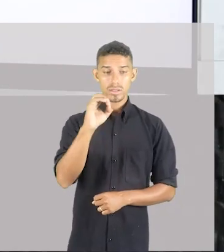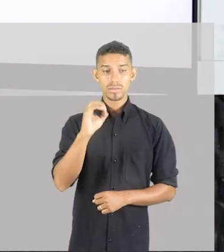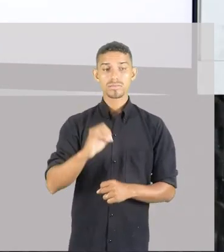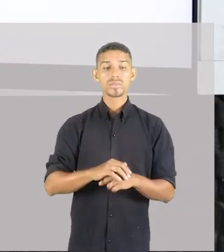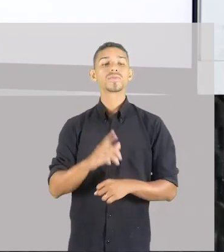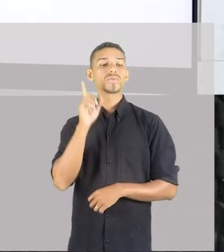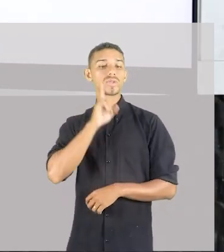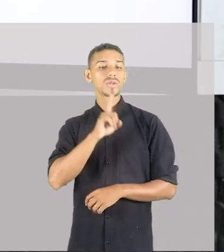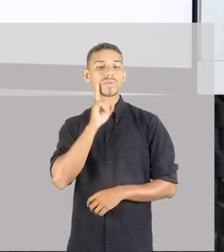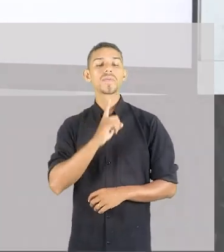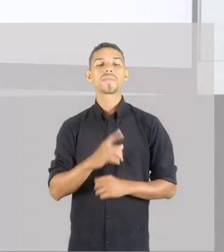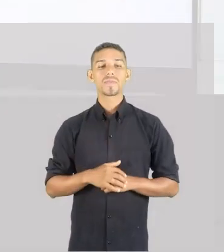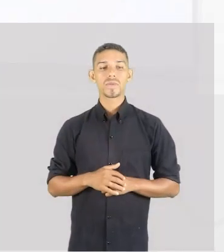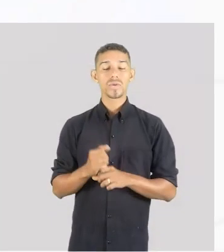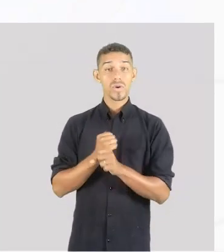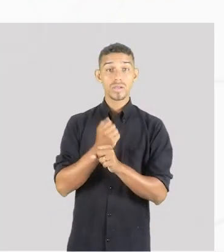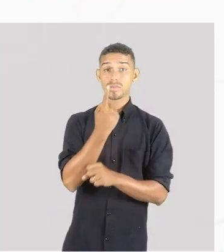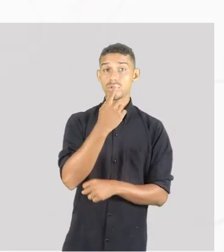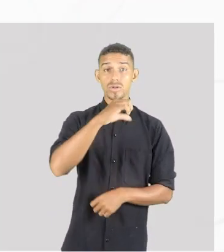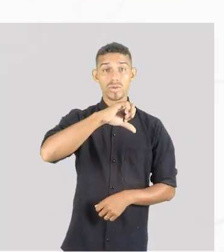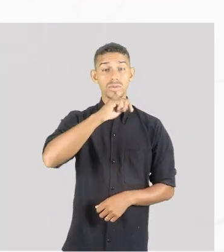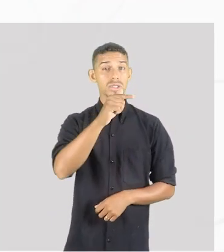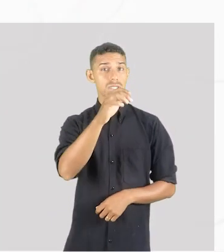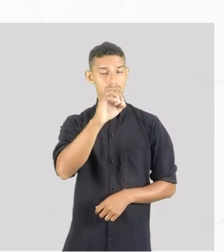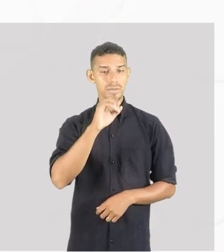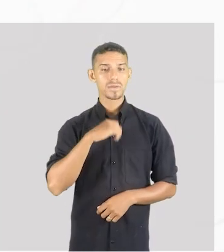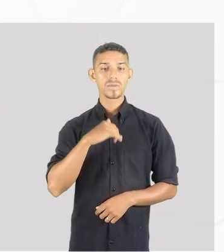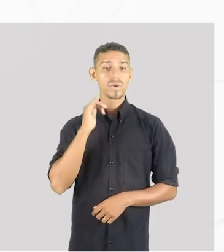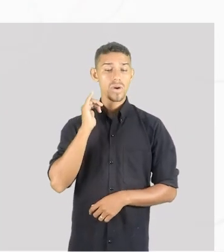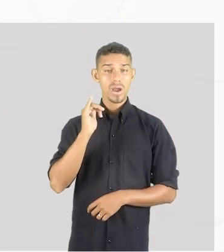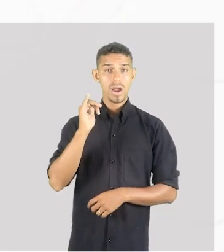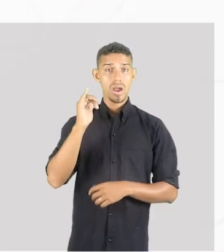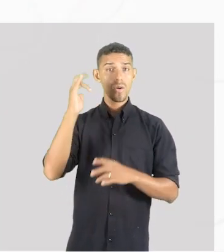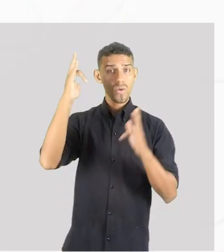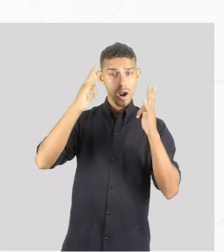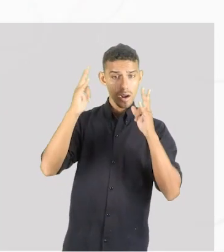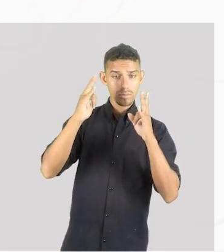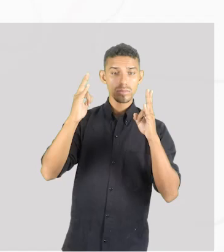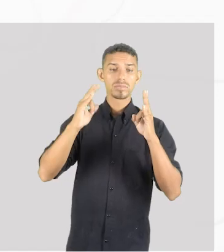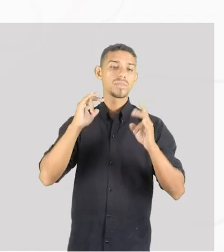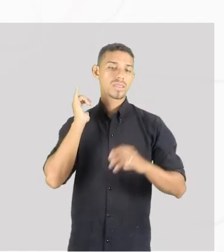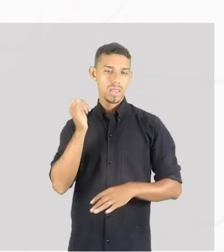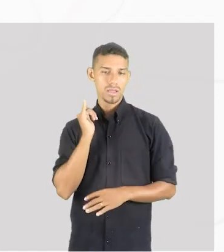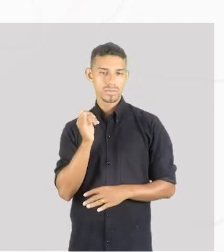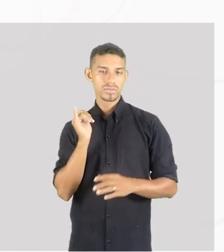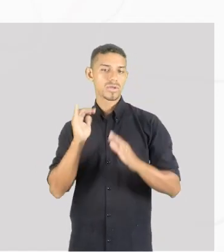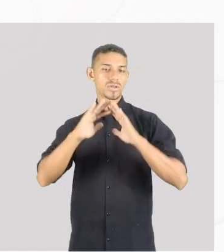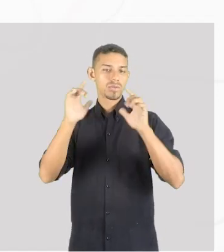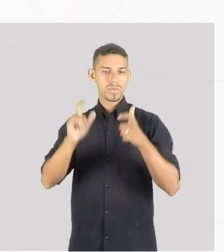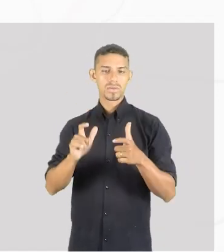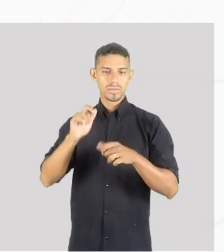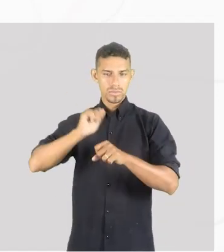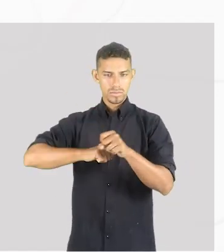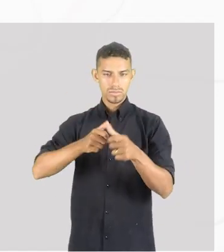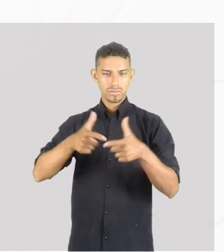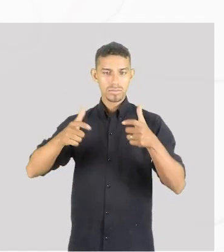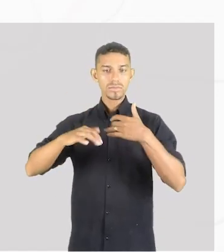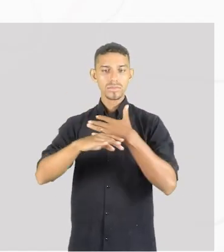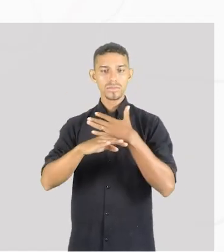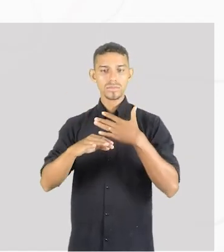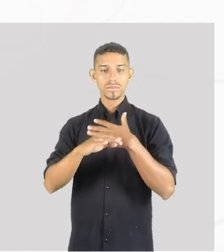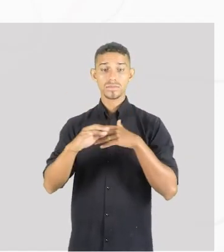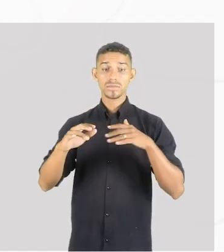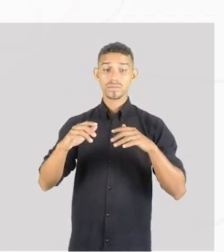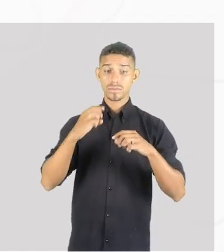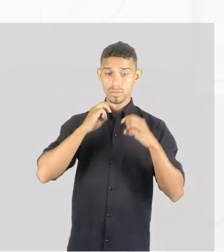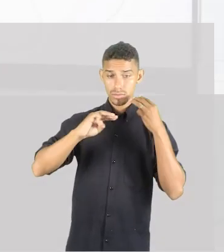nos anos 70 o rap ele traz uma narrativa que se passa no no cotidiano dos bairros mais pobres de grandes cidades as canções